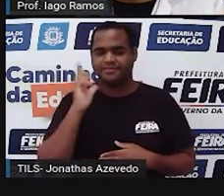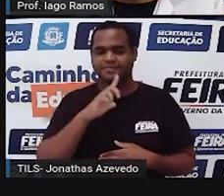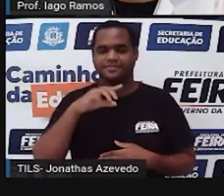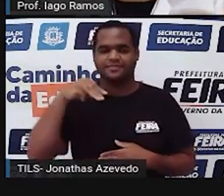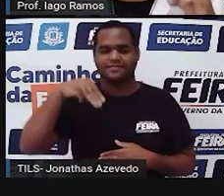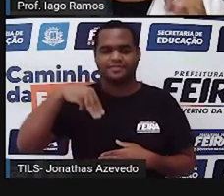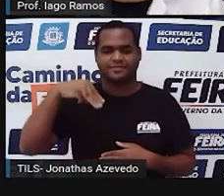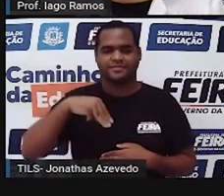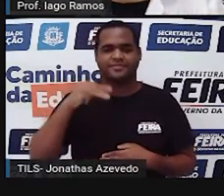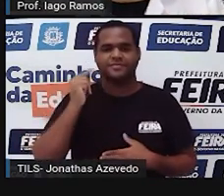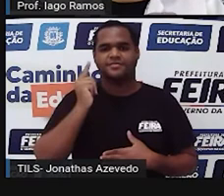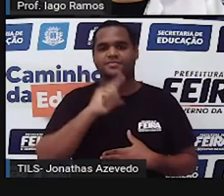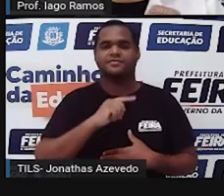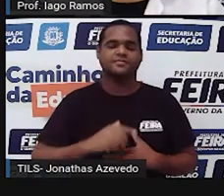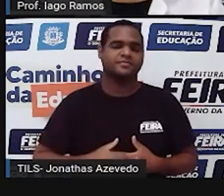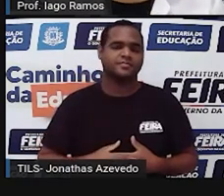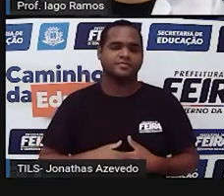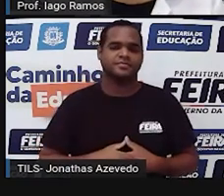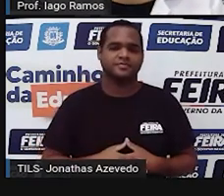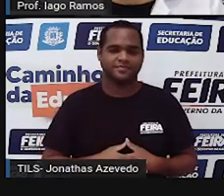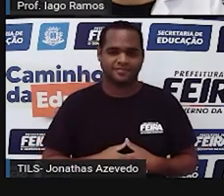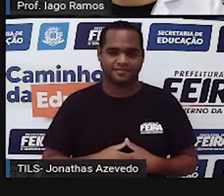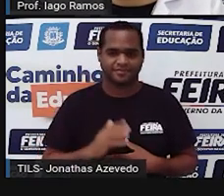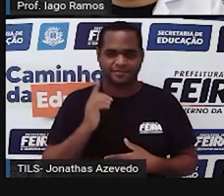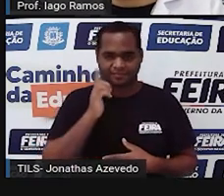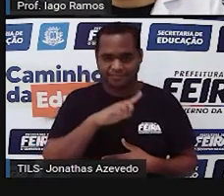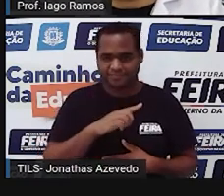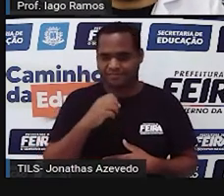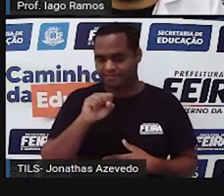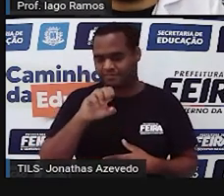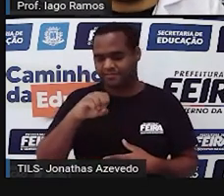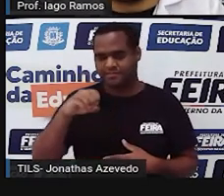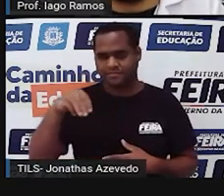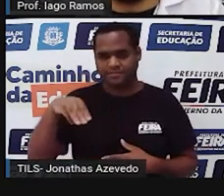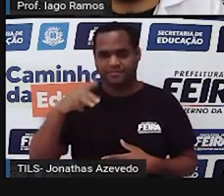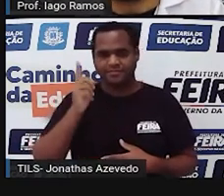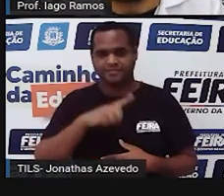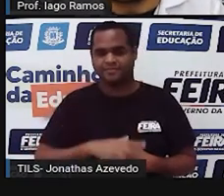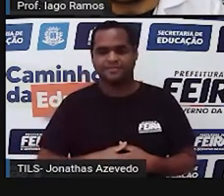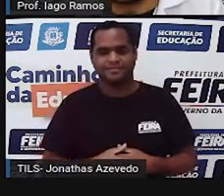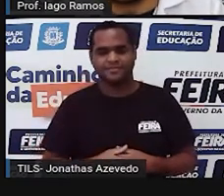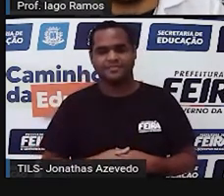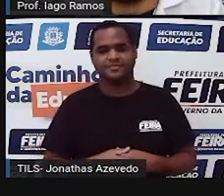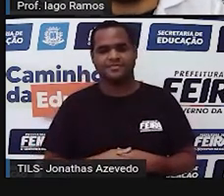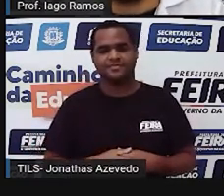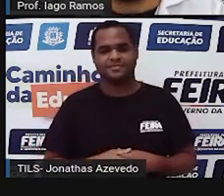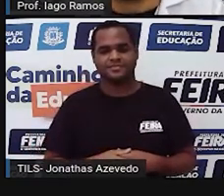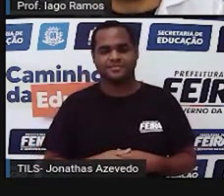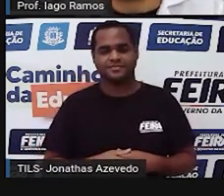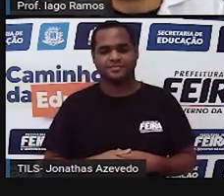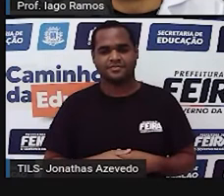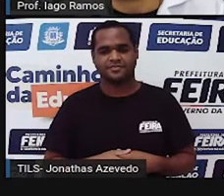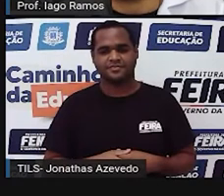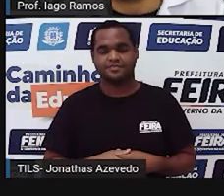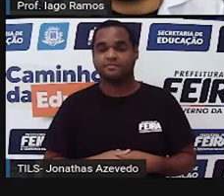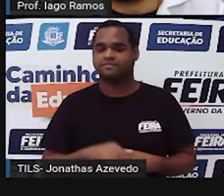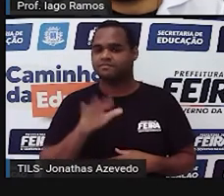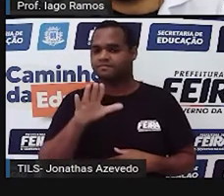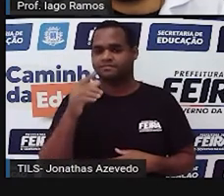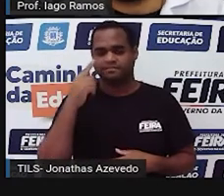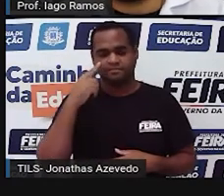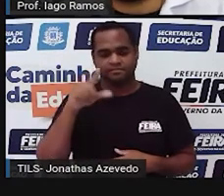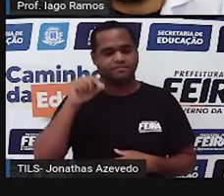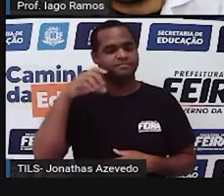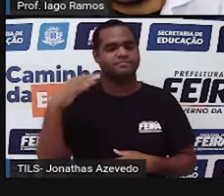e No total você correu 800 metros tá bom é só que tem um